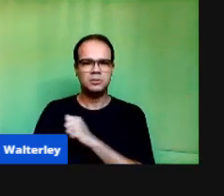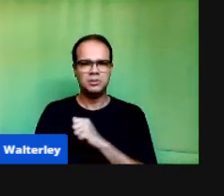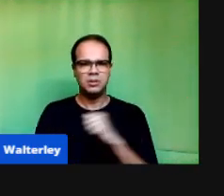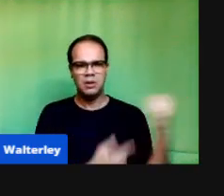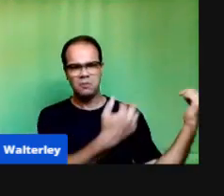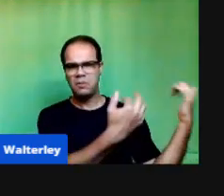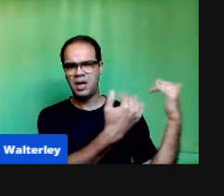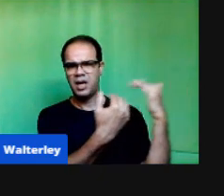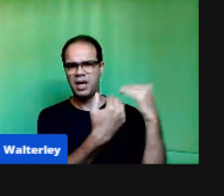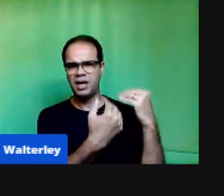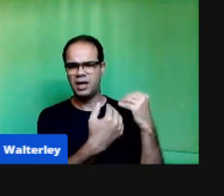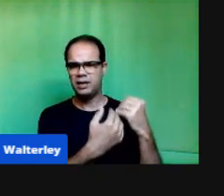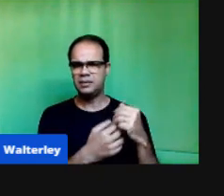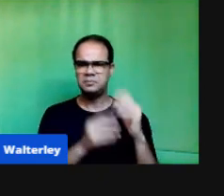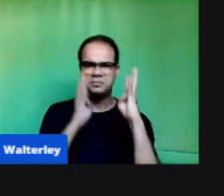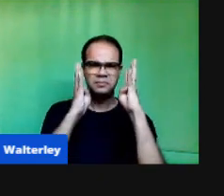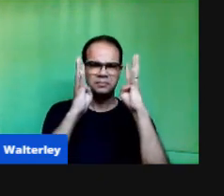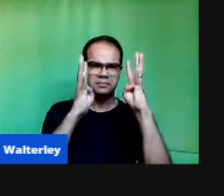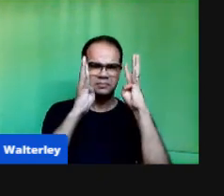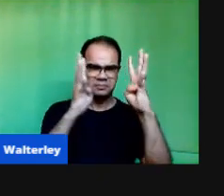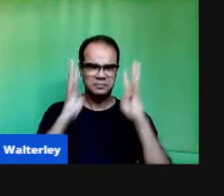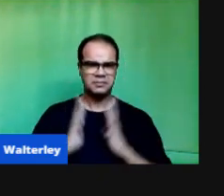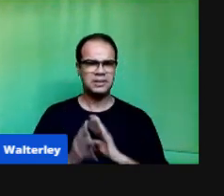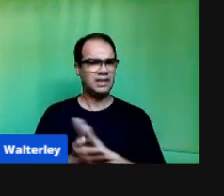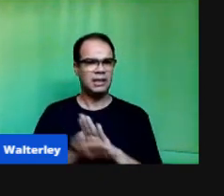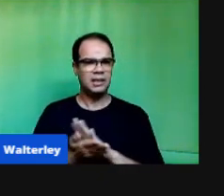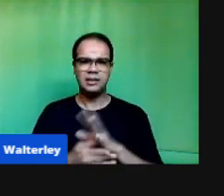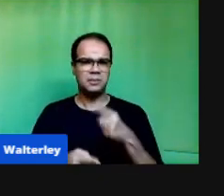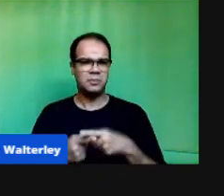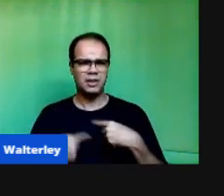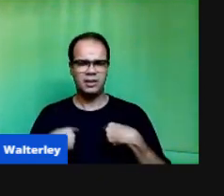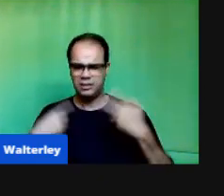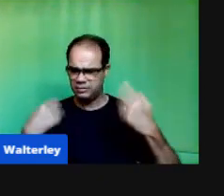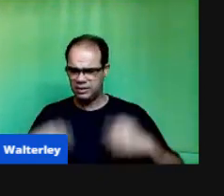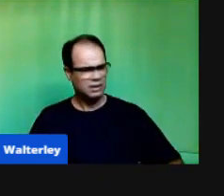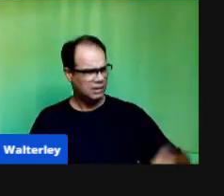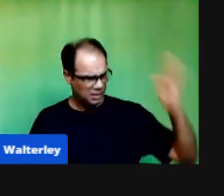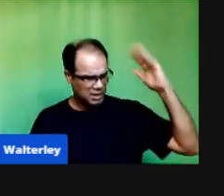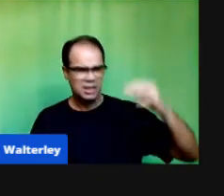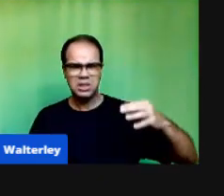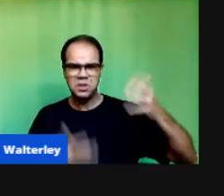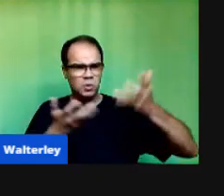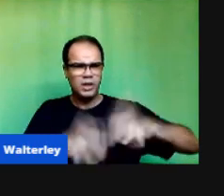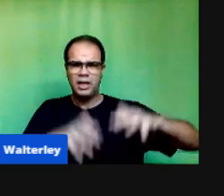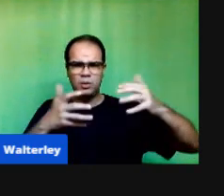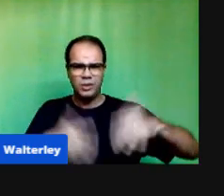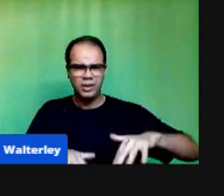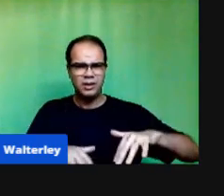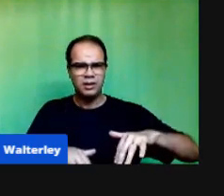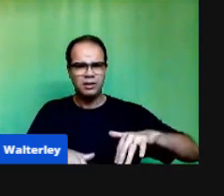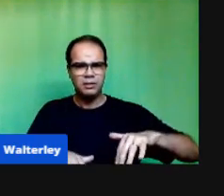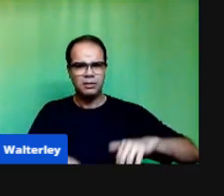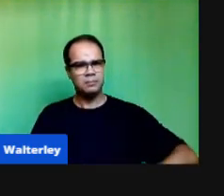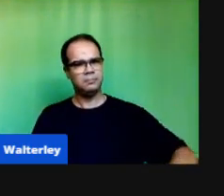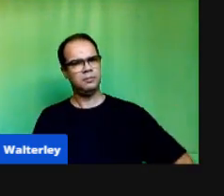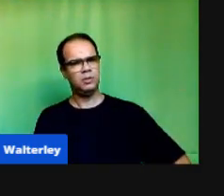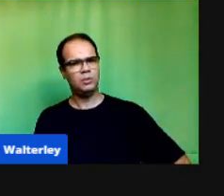seu aluno é desinteressado ou a sua aula está desinteressante, professor? Culpar uma sala inteira é muita